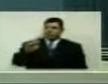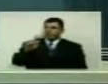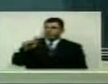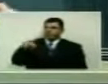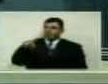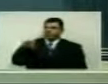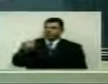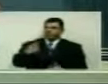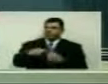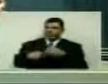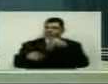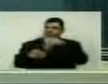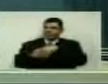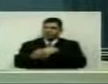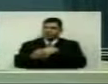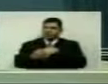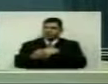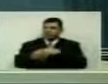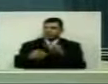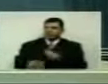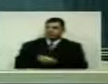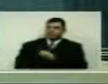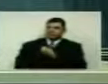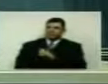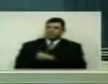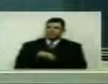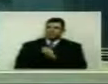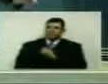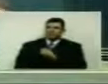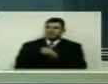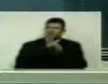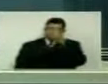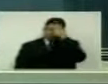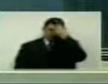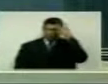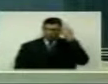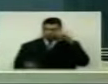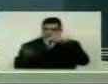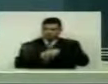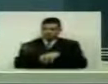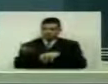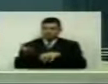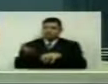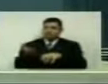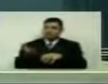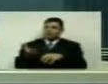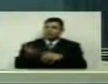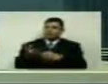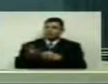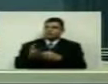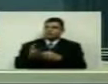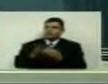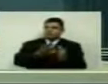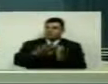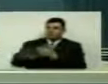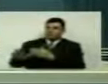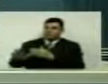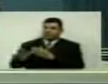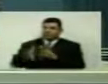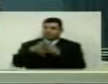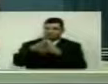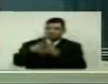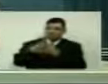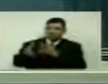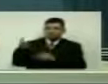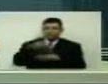Queiroz foi eleito como a esperança do povo do Distrito Federal de contraponto aos